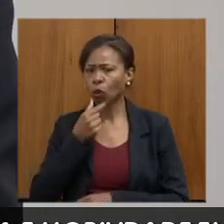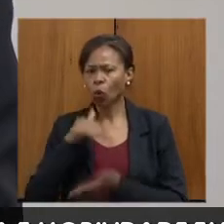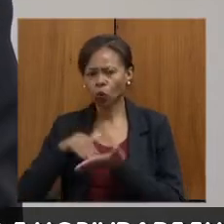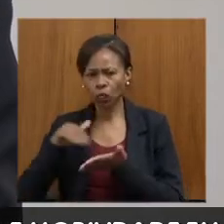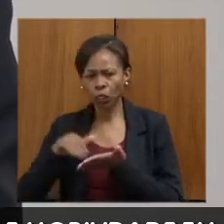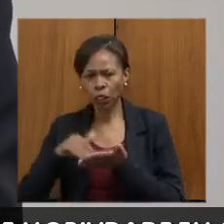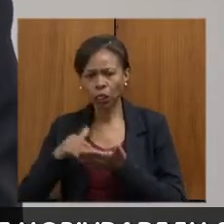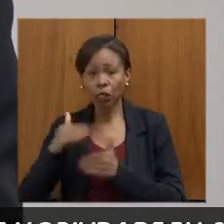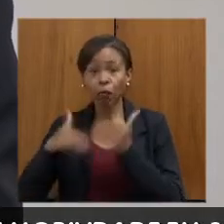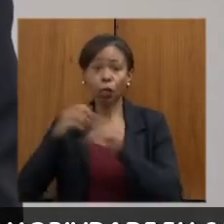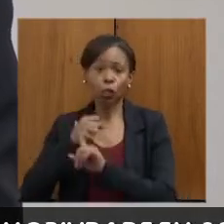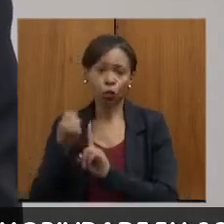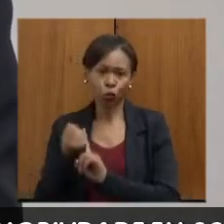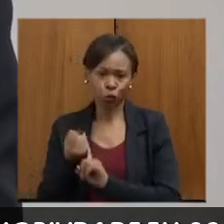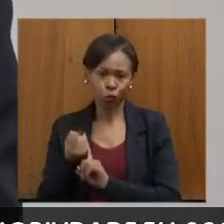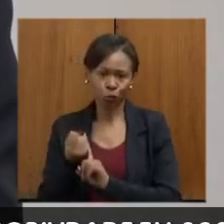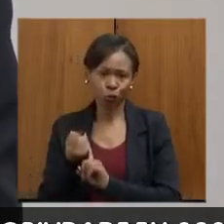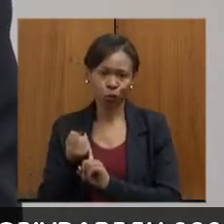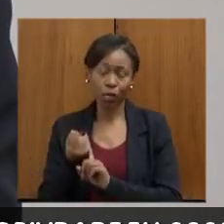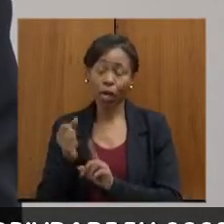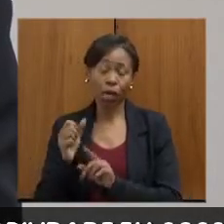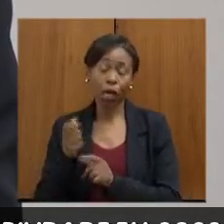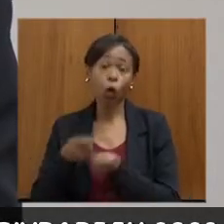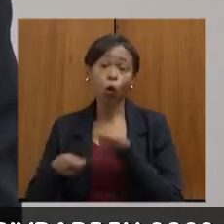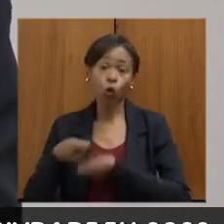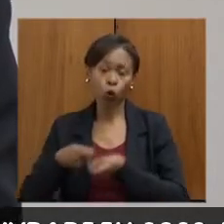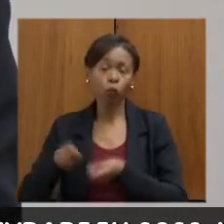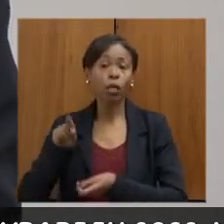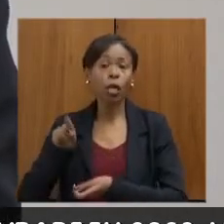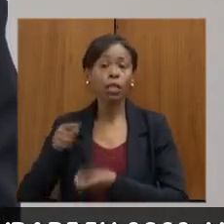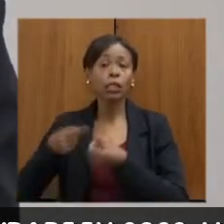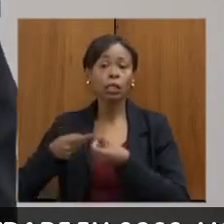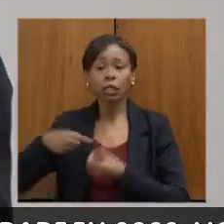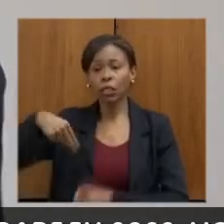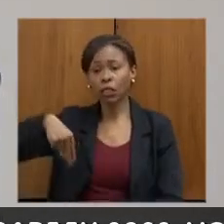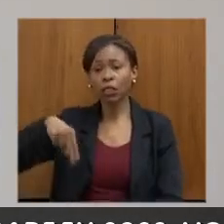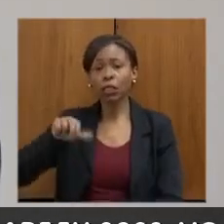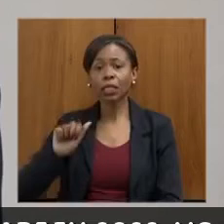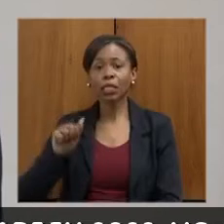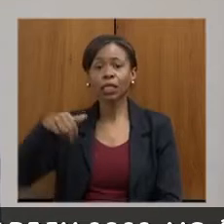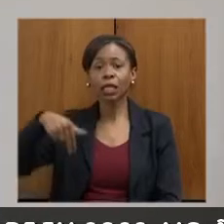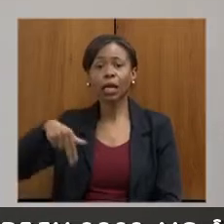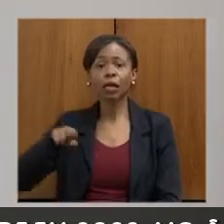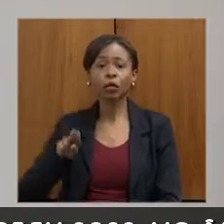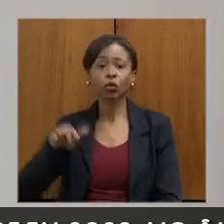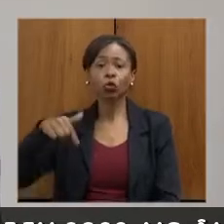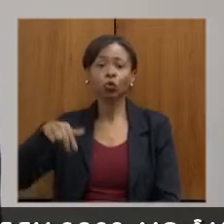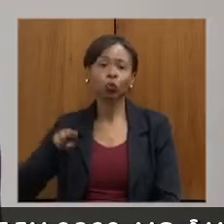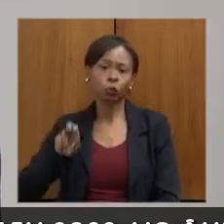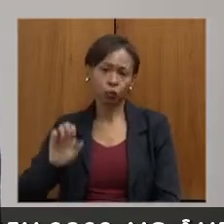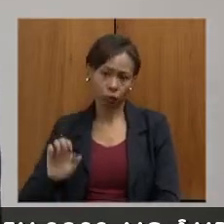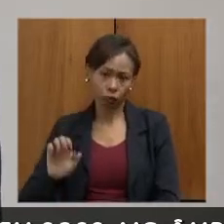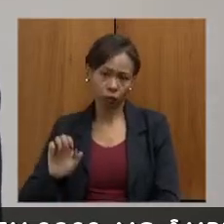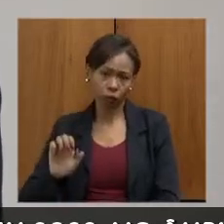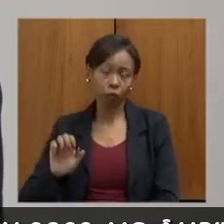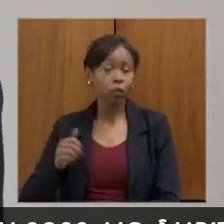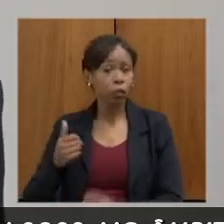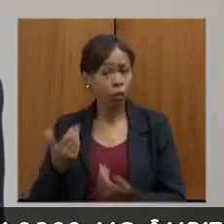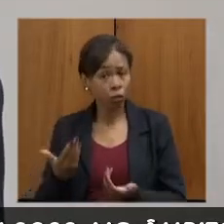Nanuque Então eu queria era colocar essa demanda é uma demanda muito